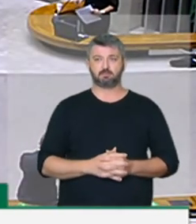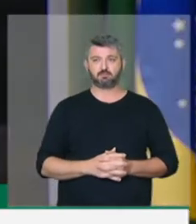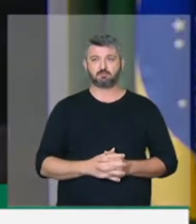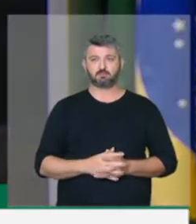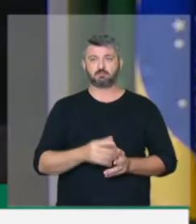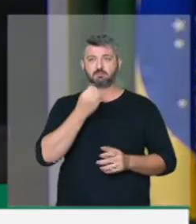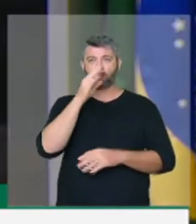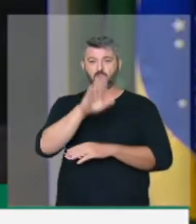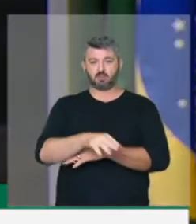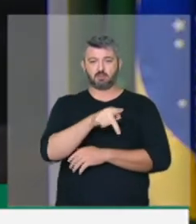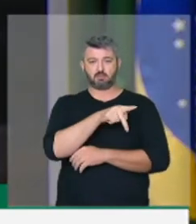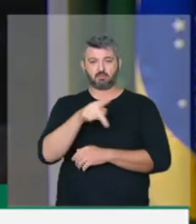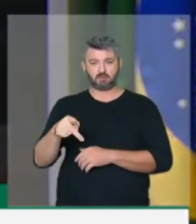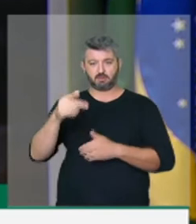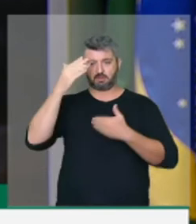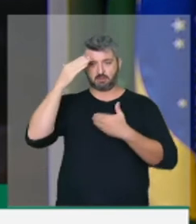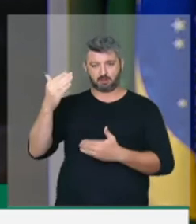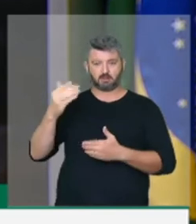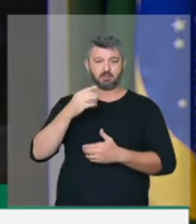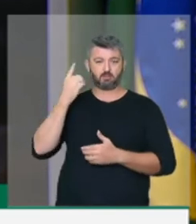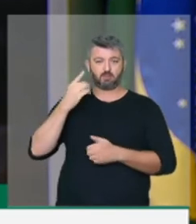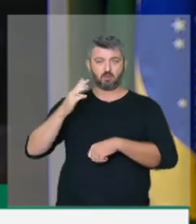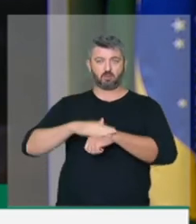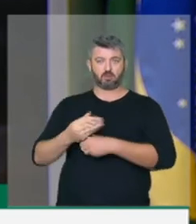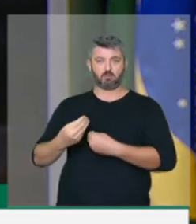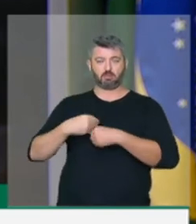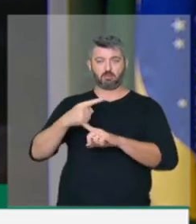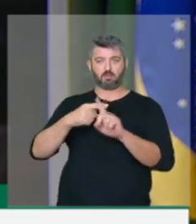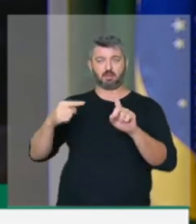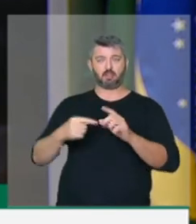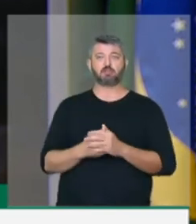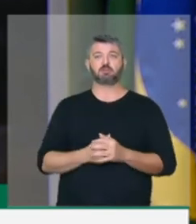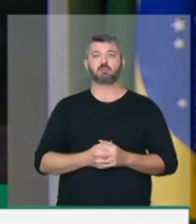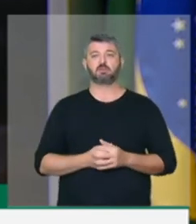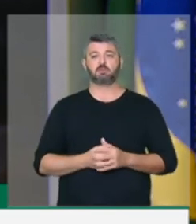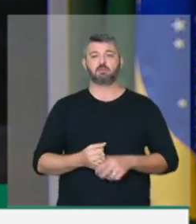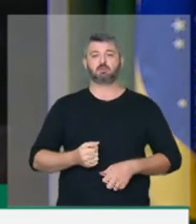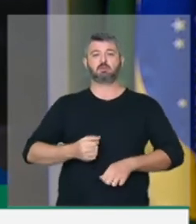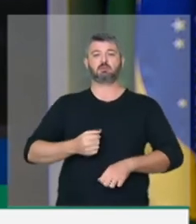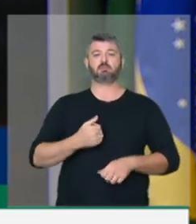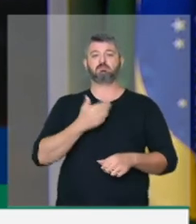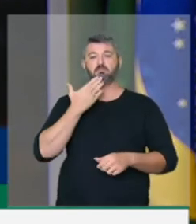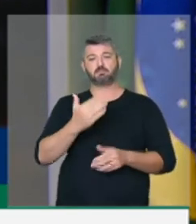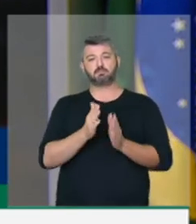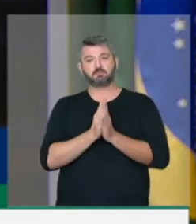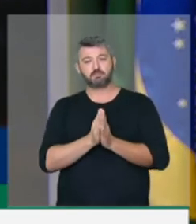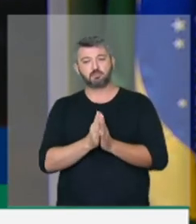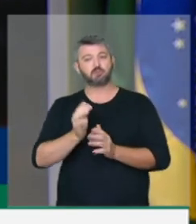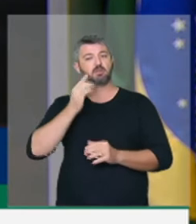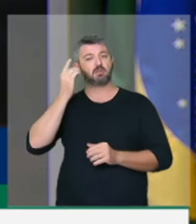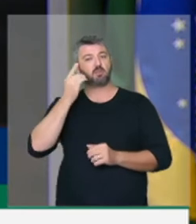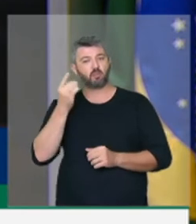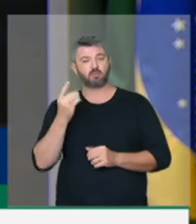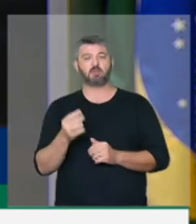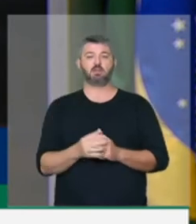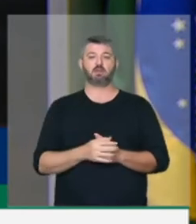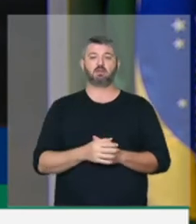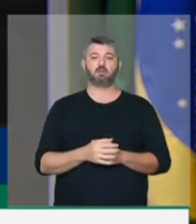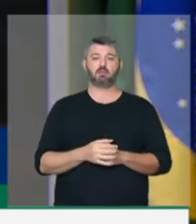Boa tarde, presidente. Agradeço ao deputado Major Vitor Hugo pela cessão do tempo dele. Gostaria de fazer um apelo aqui aos parlamentares que